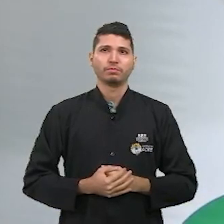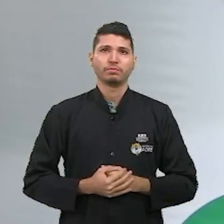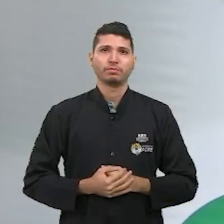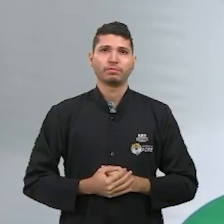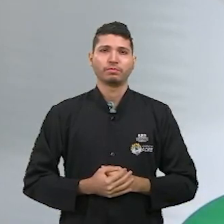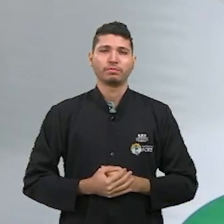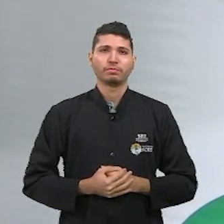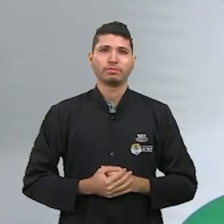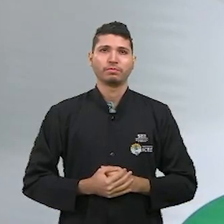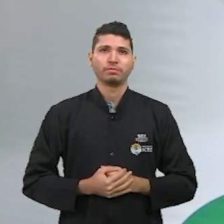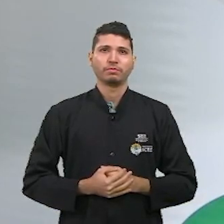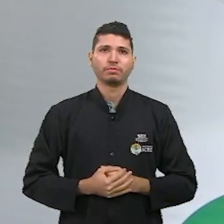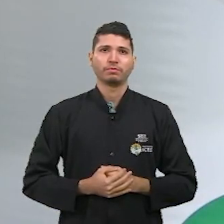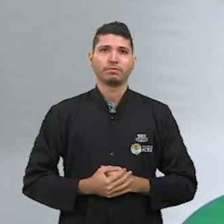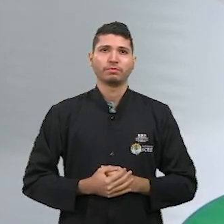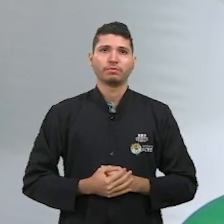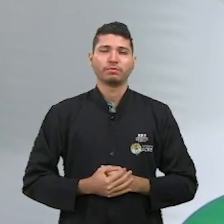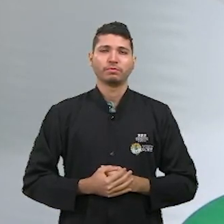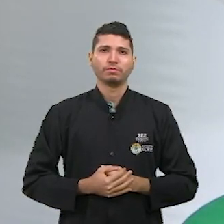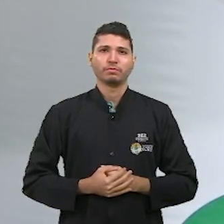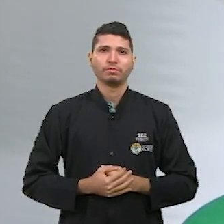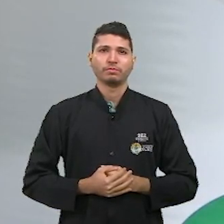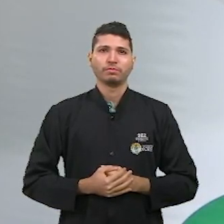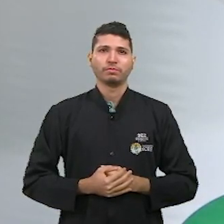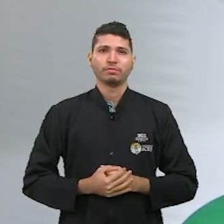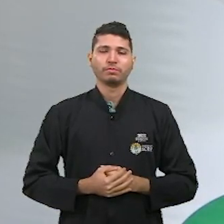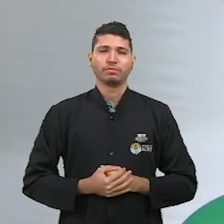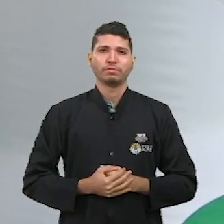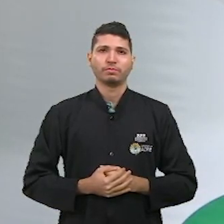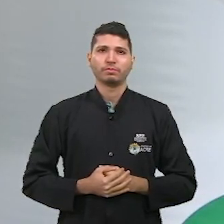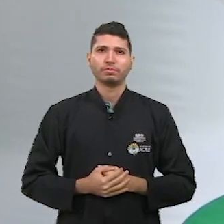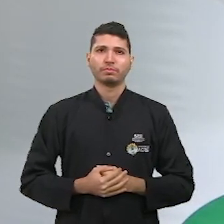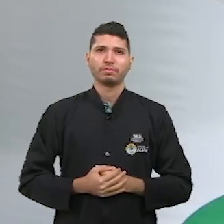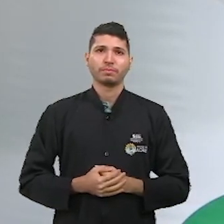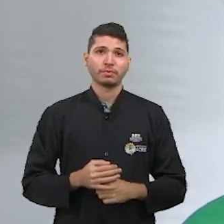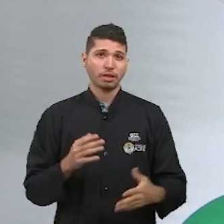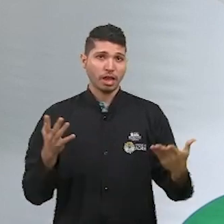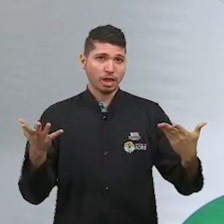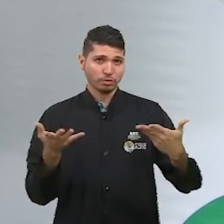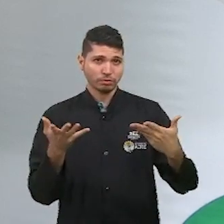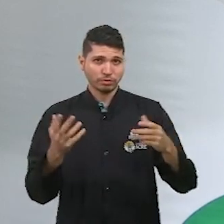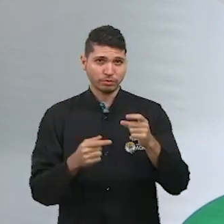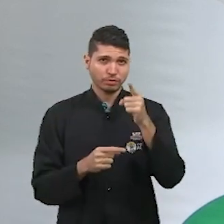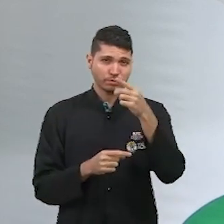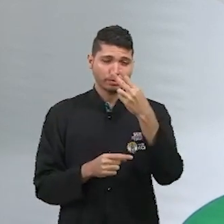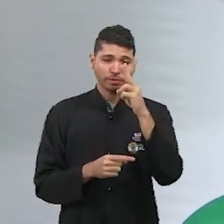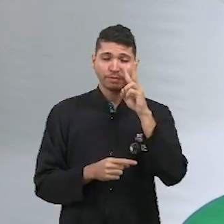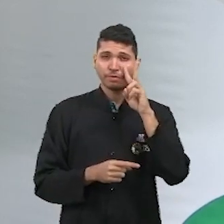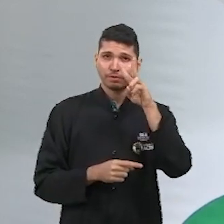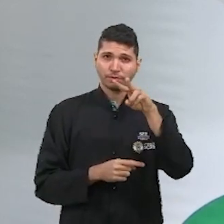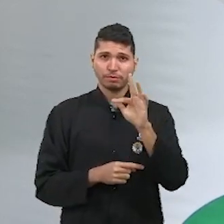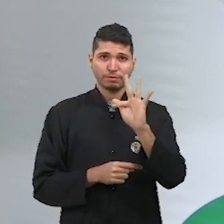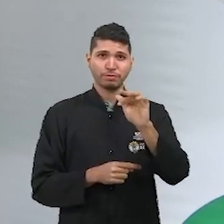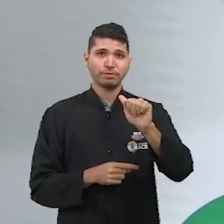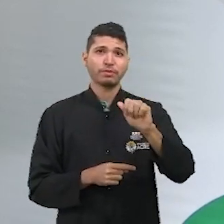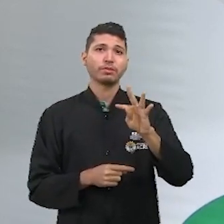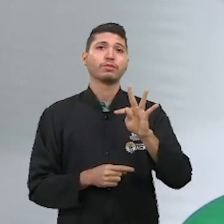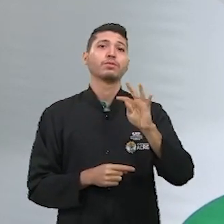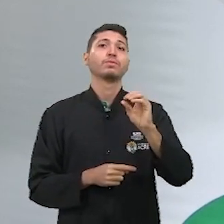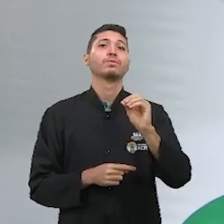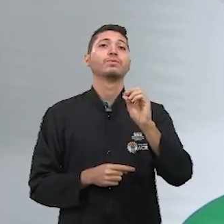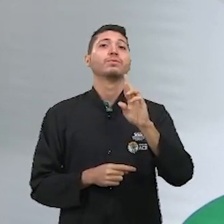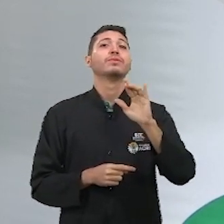Agora, esse problema nos permite definir o fatorial, que significa exatamente